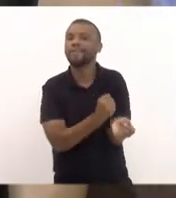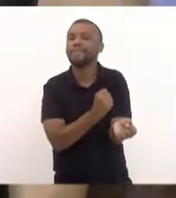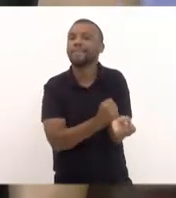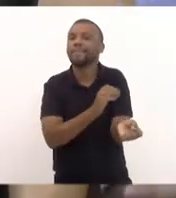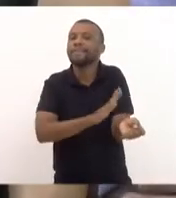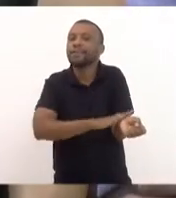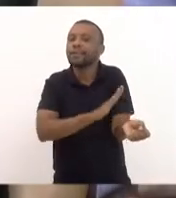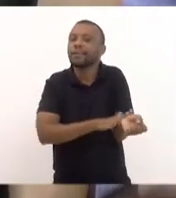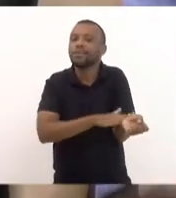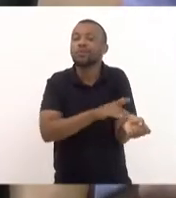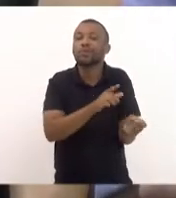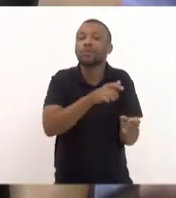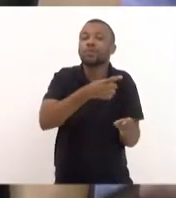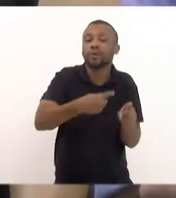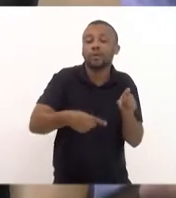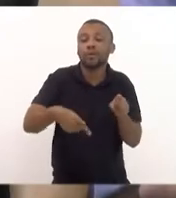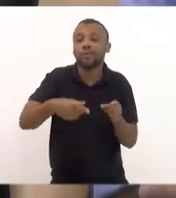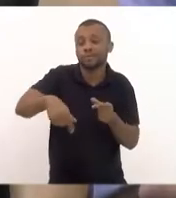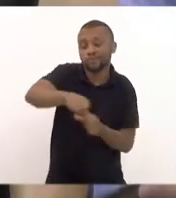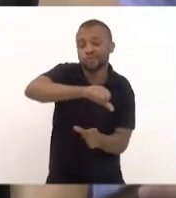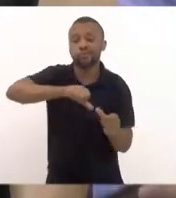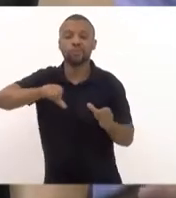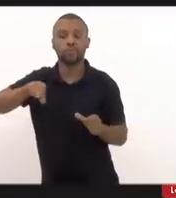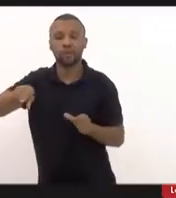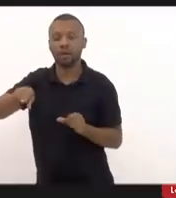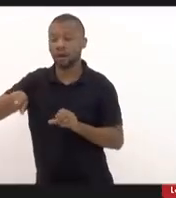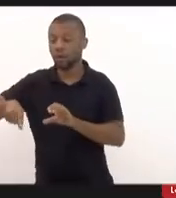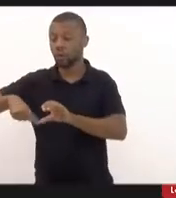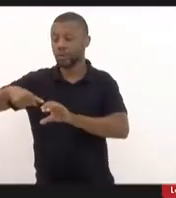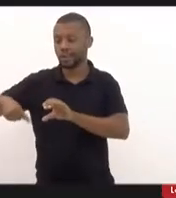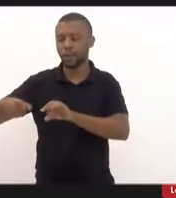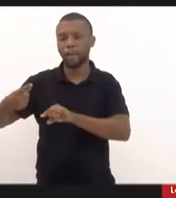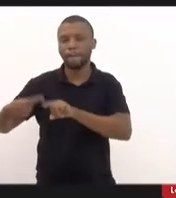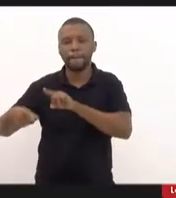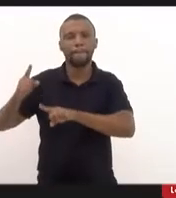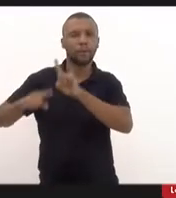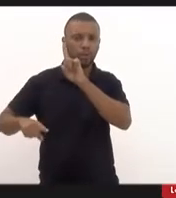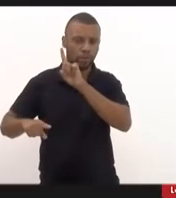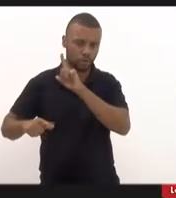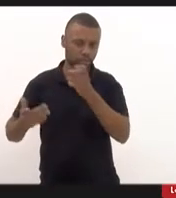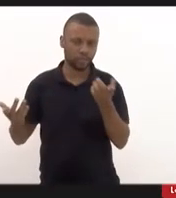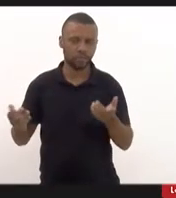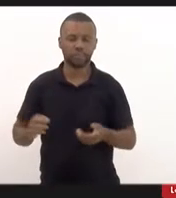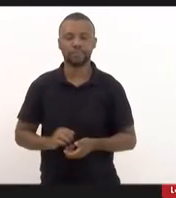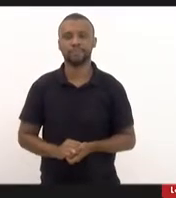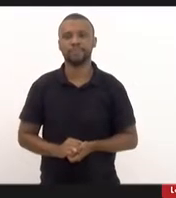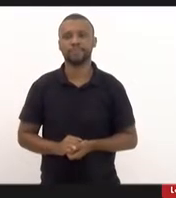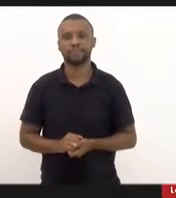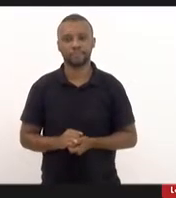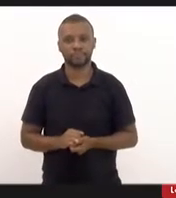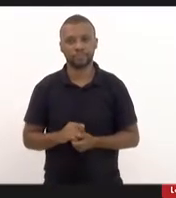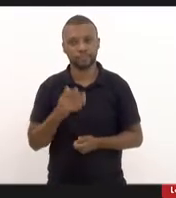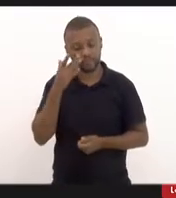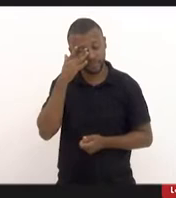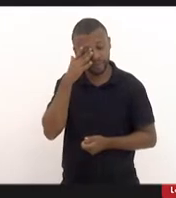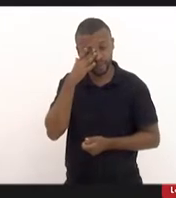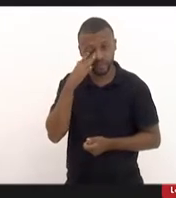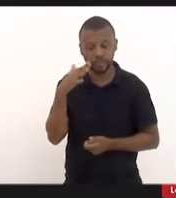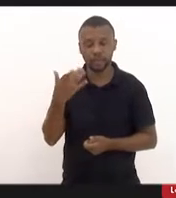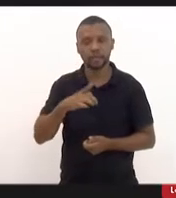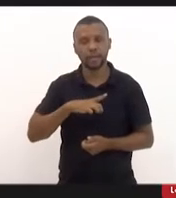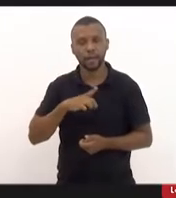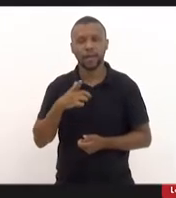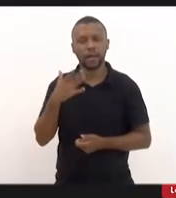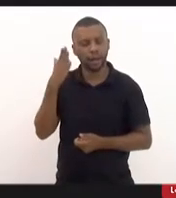Essa educação, quer dizer, eu sei que o Valdec tem problemas com o IDEB, com, e tem as críticas